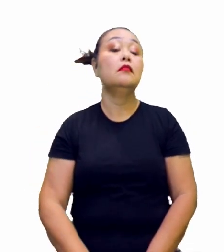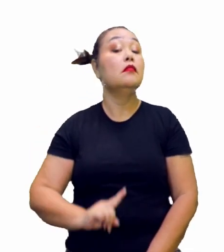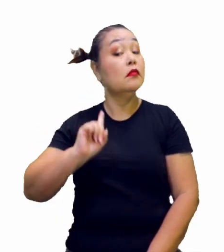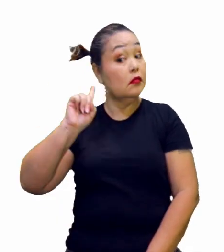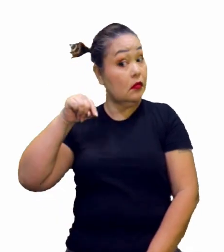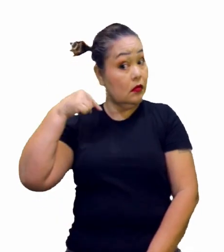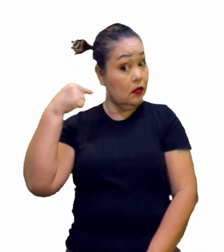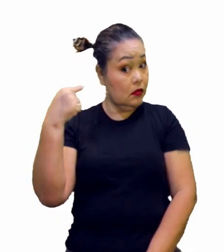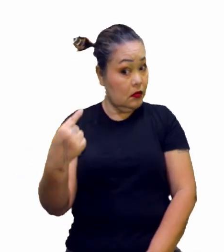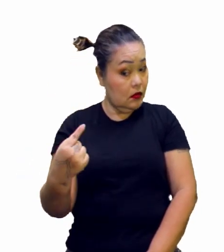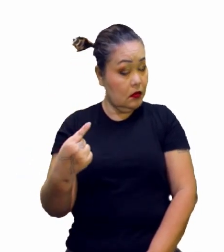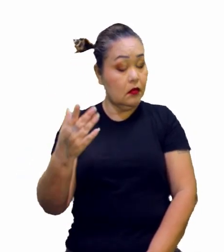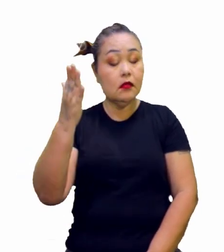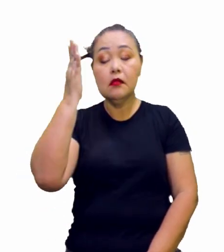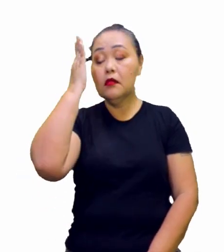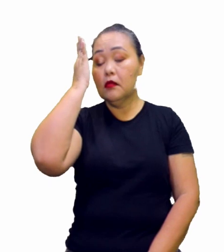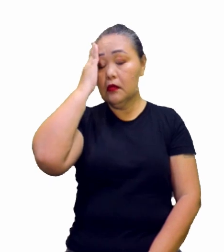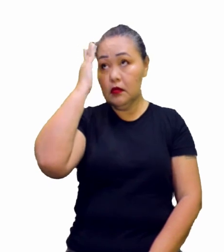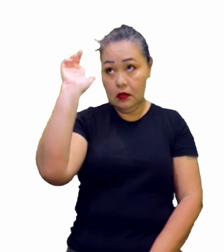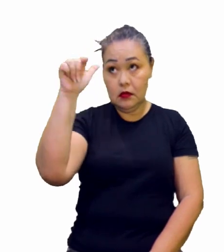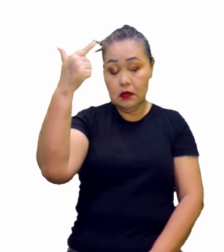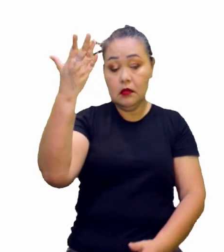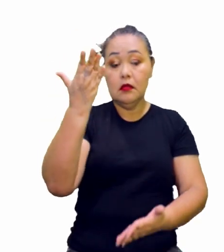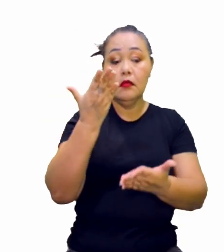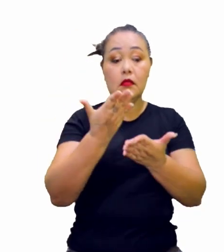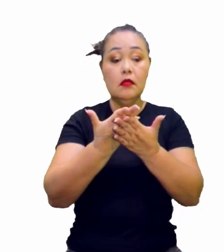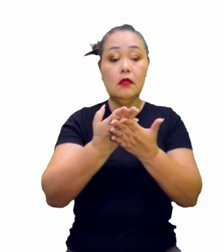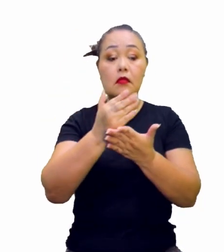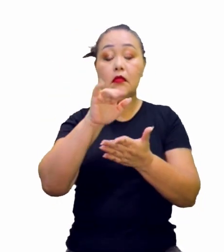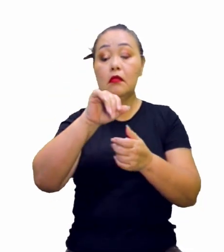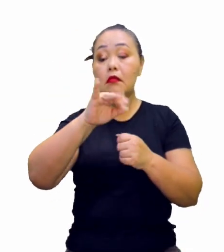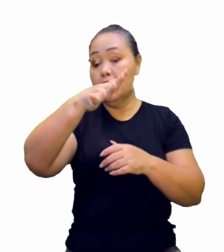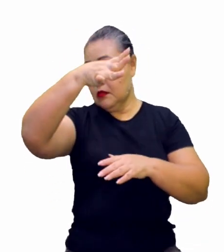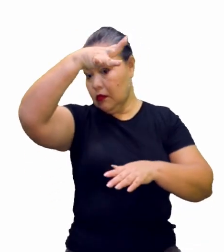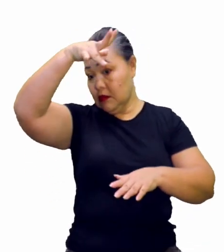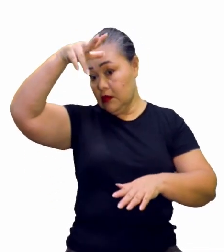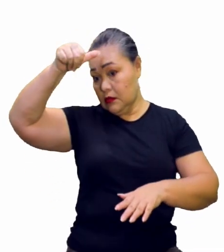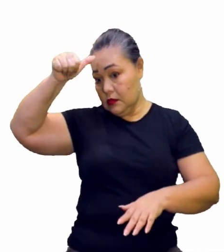Depois nós vamos compreender, em outra aula, bioma amazônico.